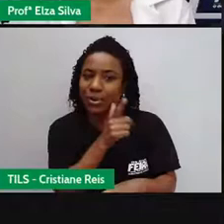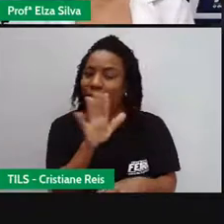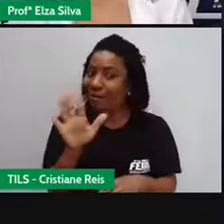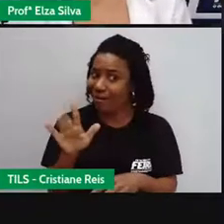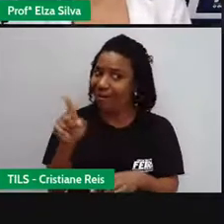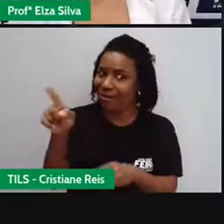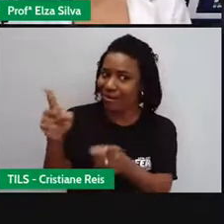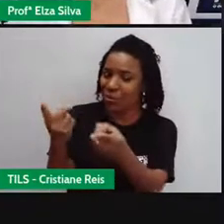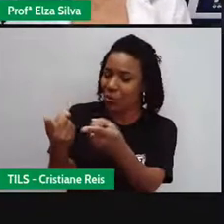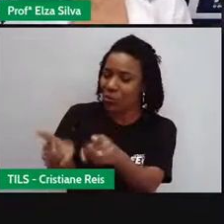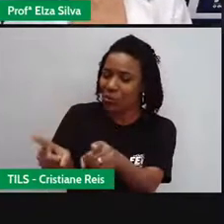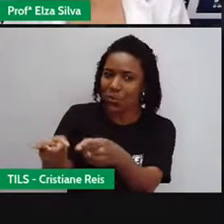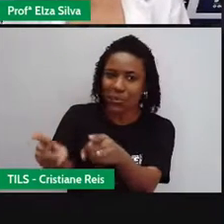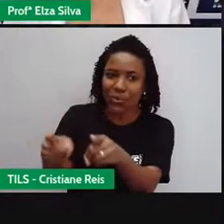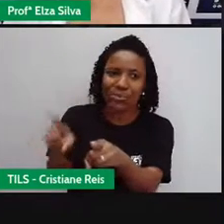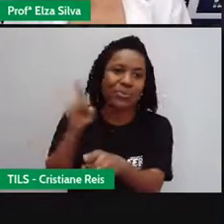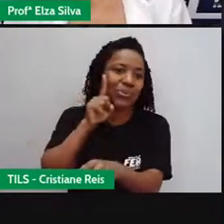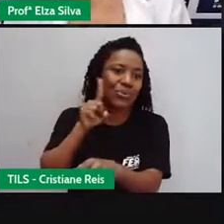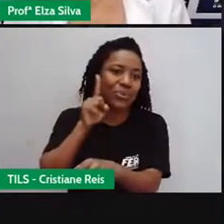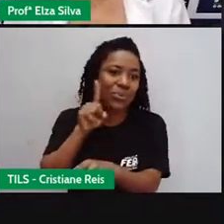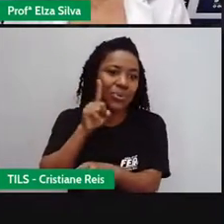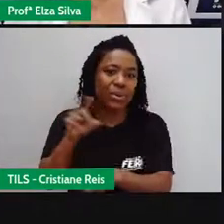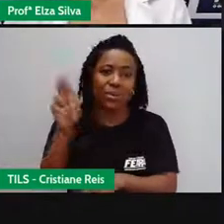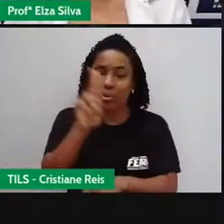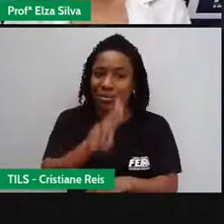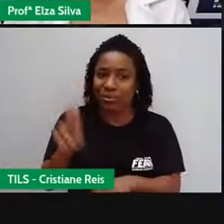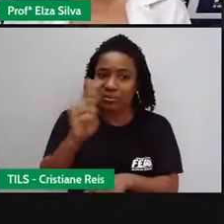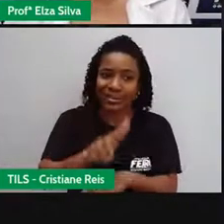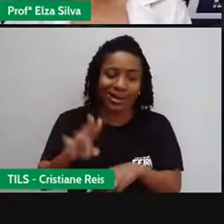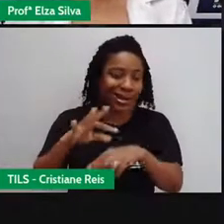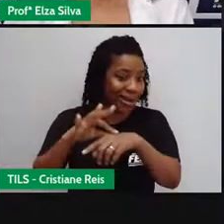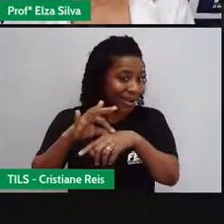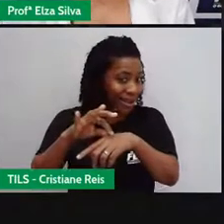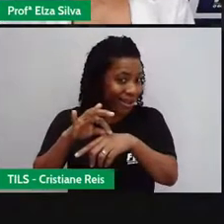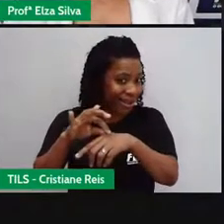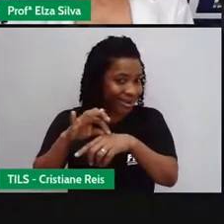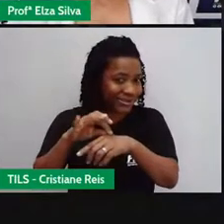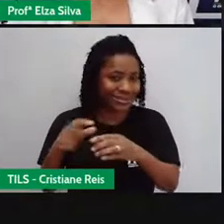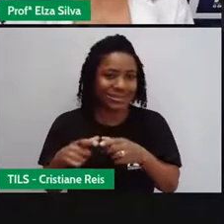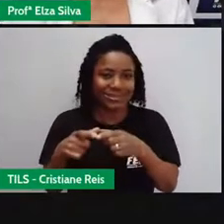diferença em relação ao nosso. Eles utilizam carne de hambúrguer.